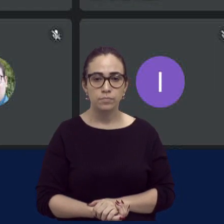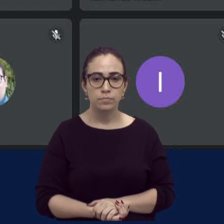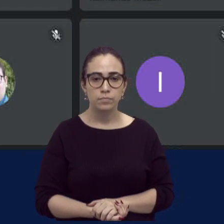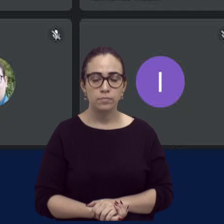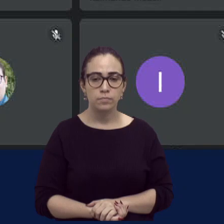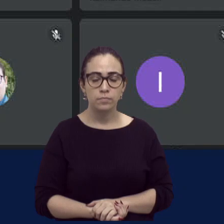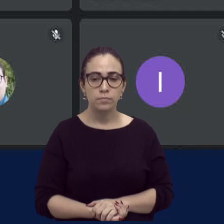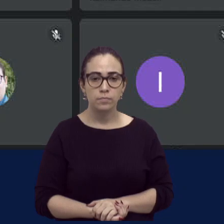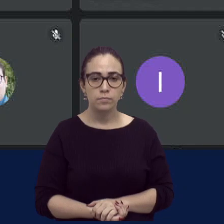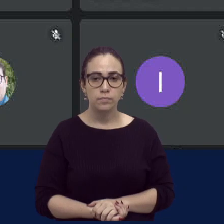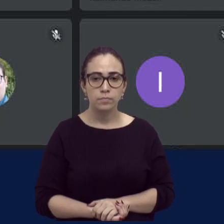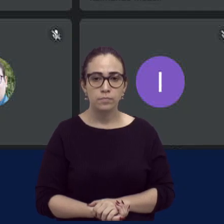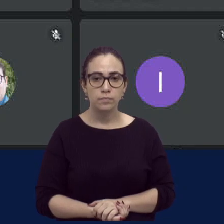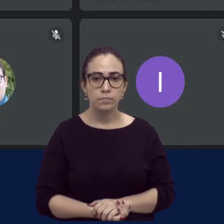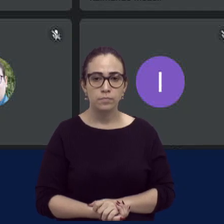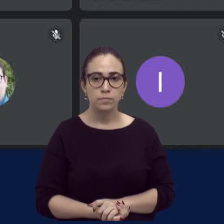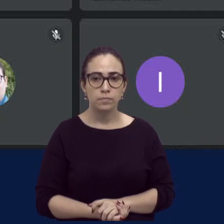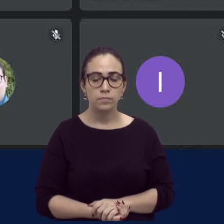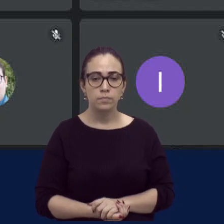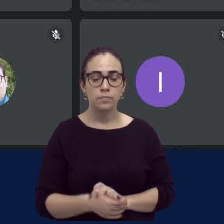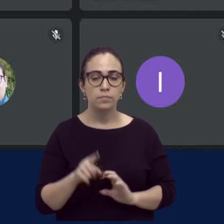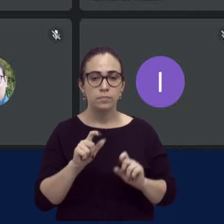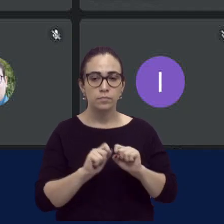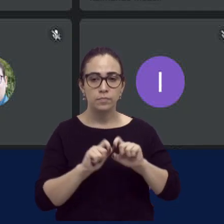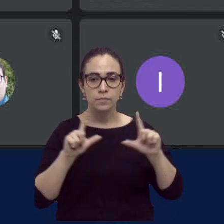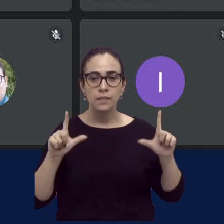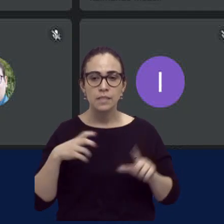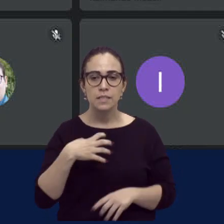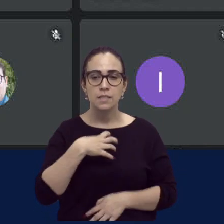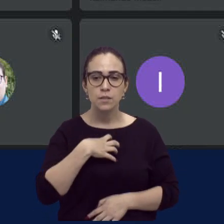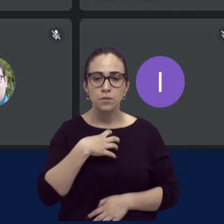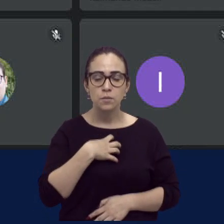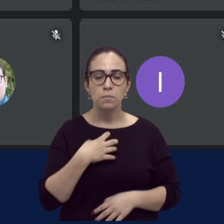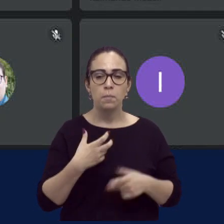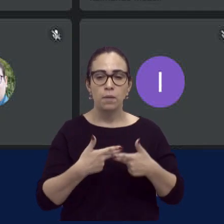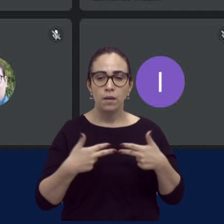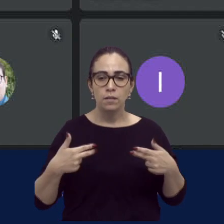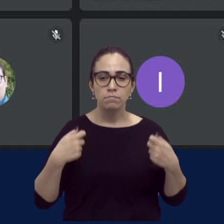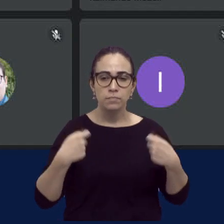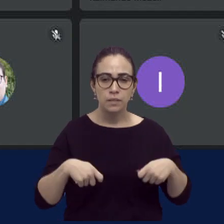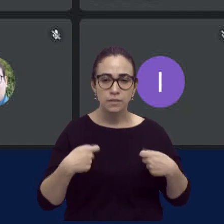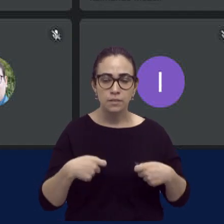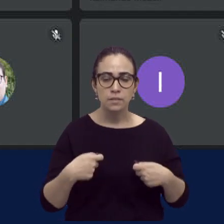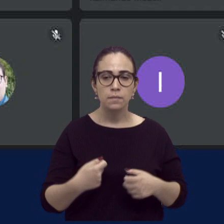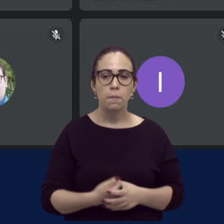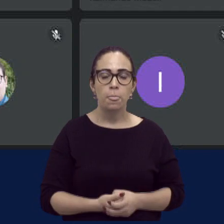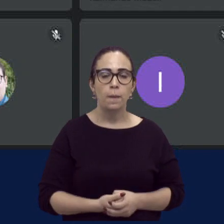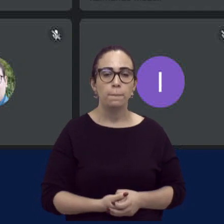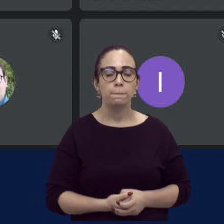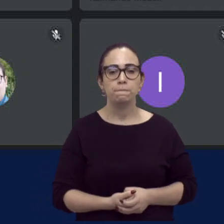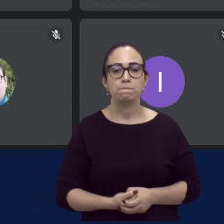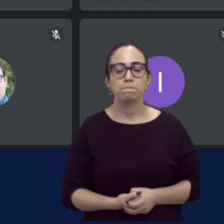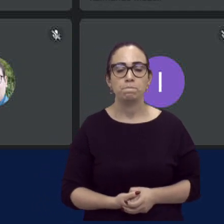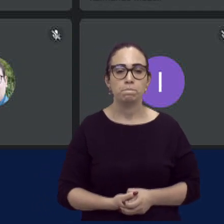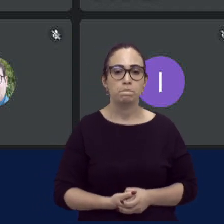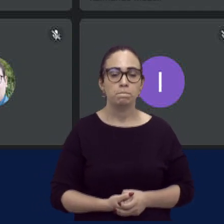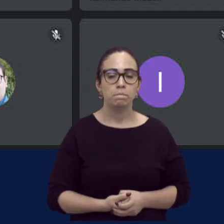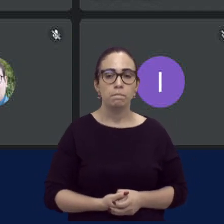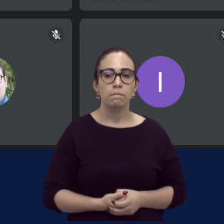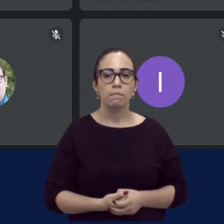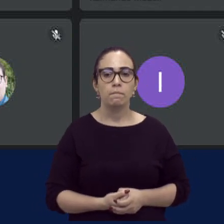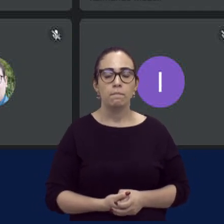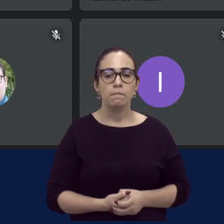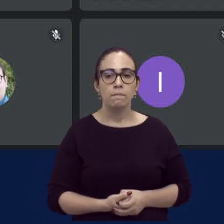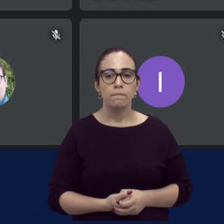recuperando aqui o slide, né, que fala da observação, dos sentimentos, necessidades e do pedido. Quer dizer, de certo modo,